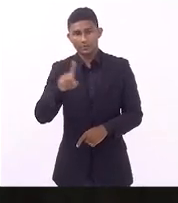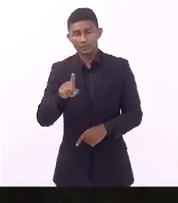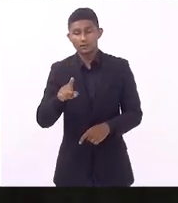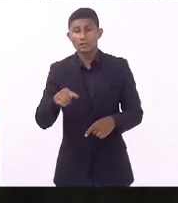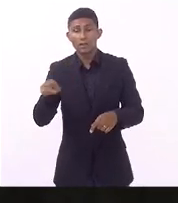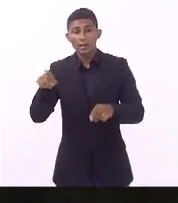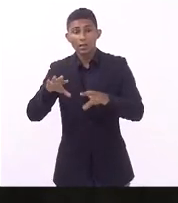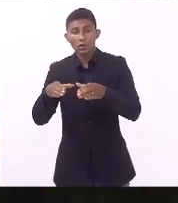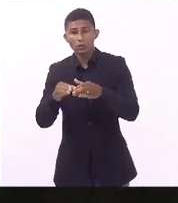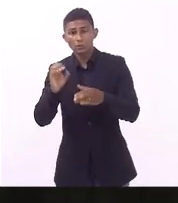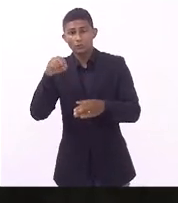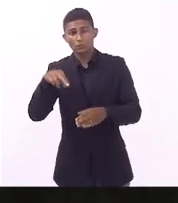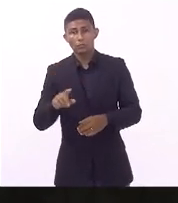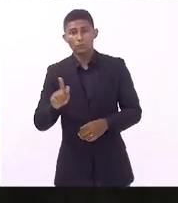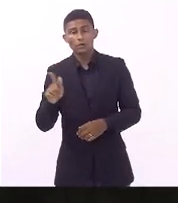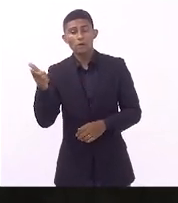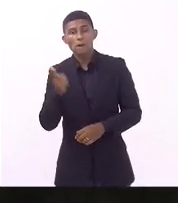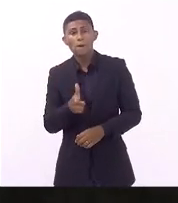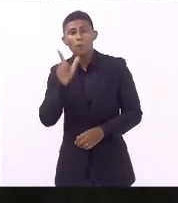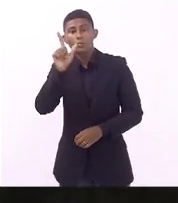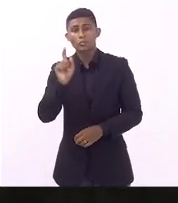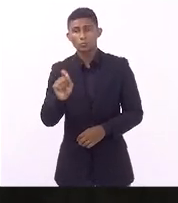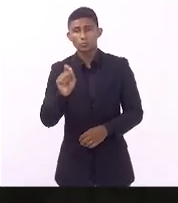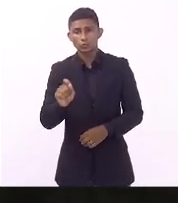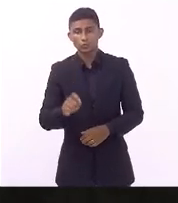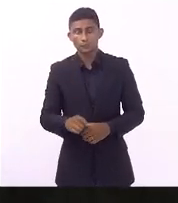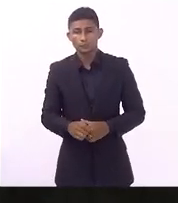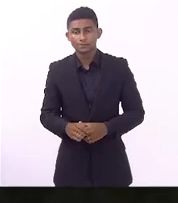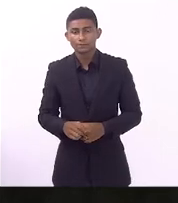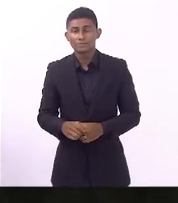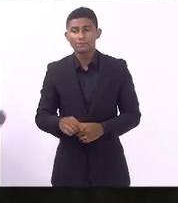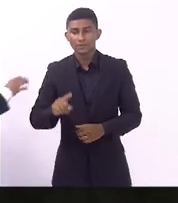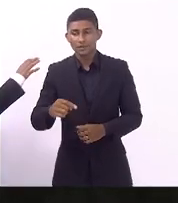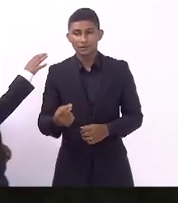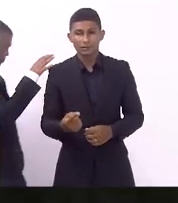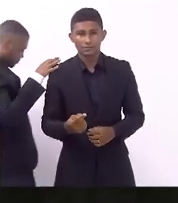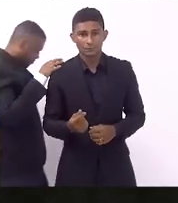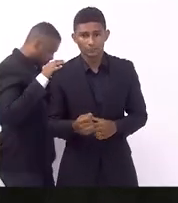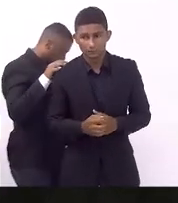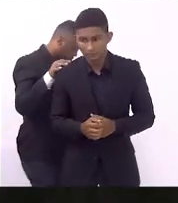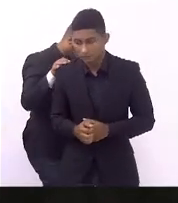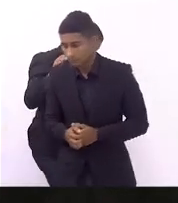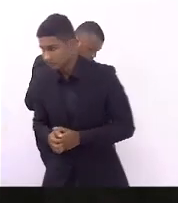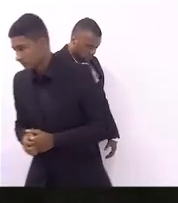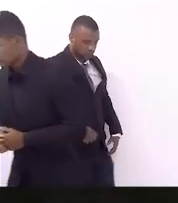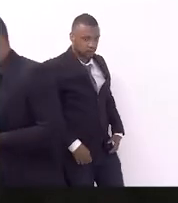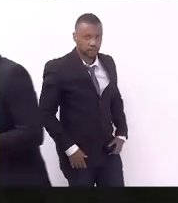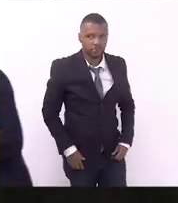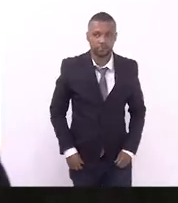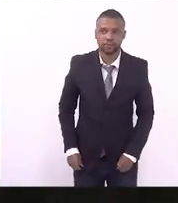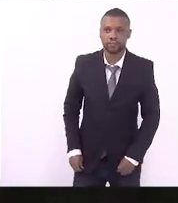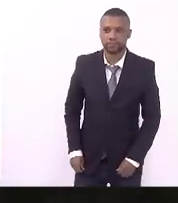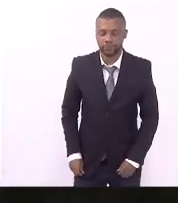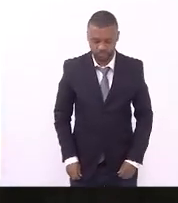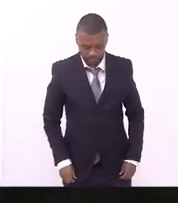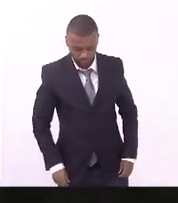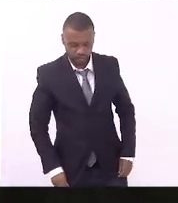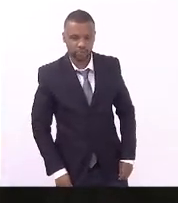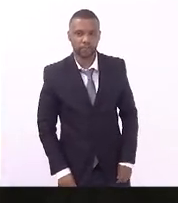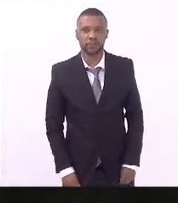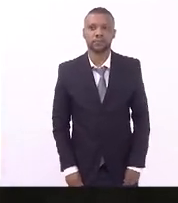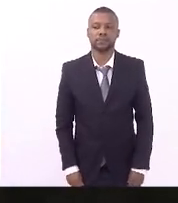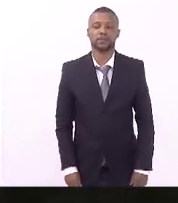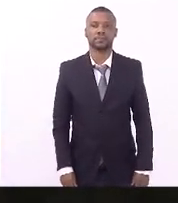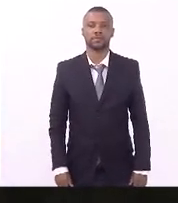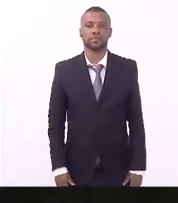assessores, promoveu uma generosa contribuição à ABI, que muito nos ajudou. depois de enfrentar uma grave crise nos últimos 20